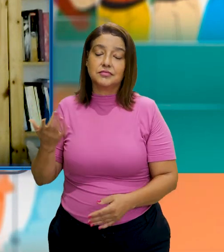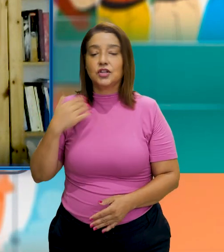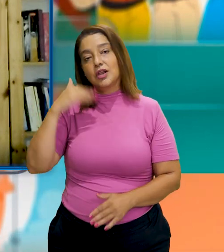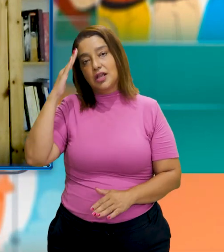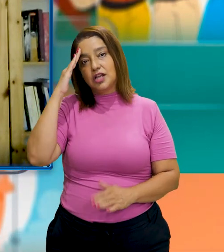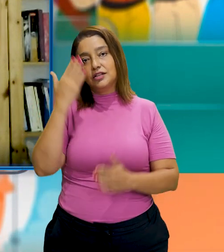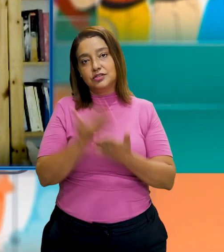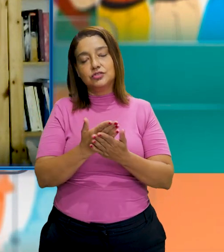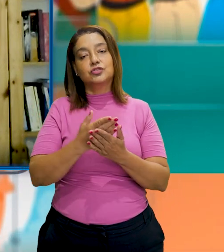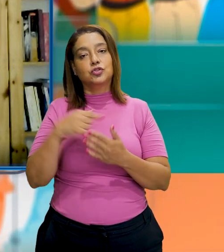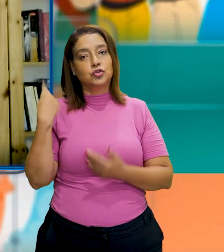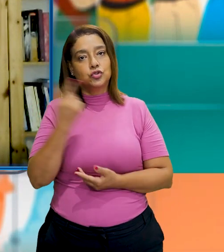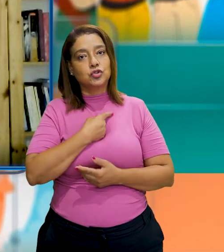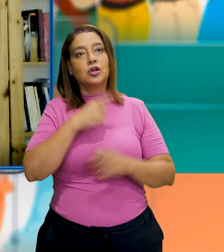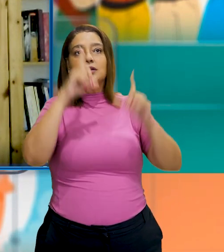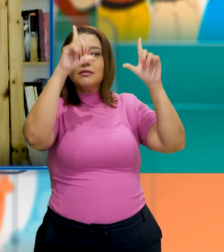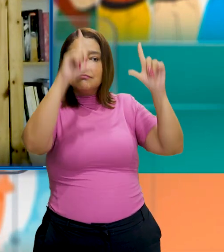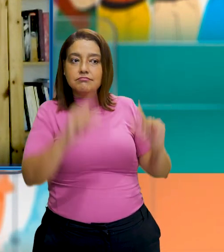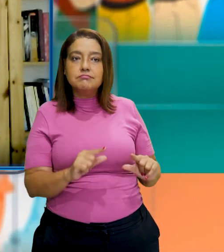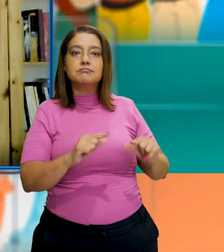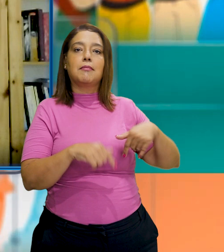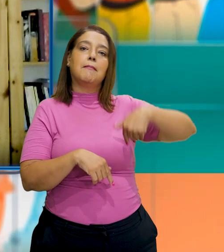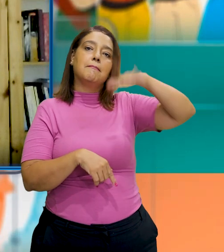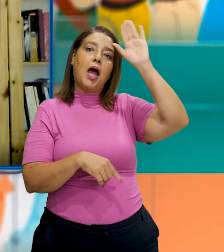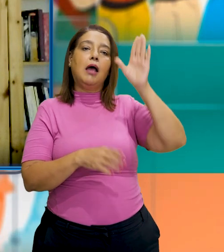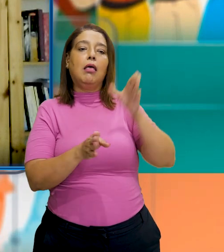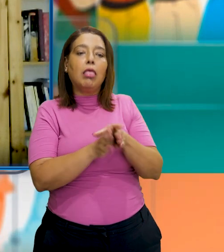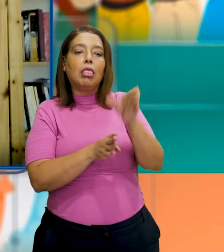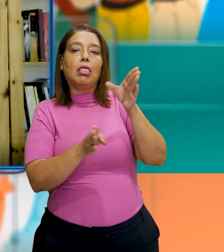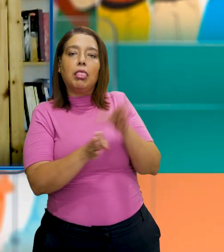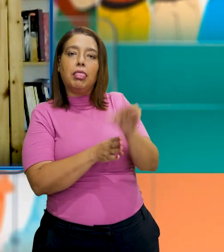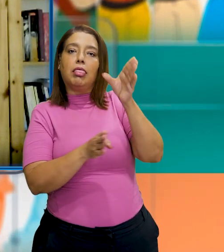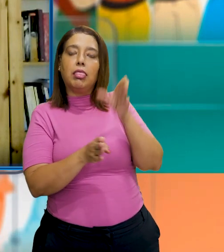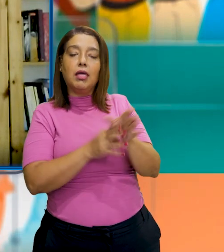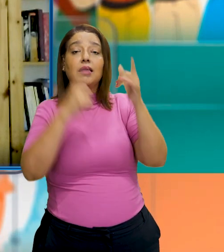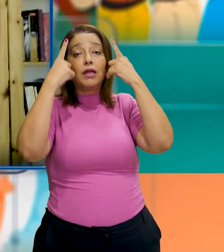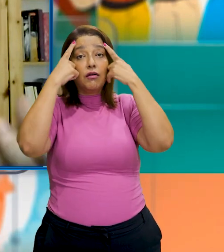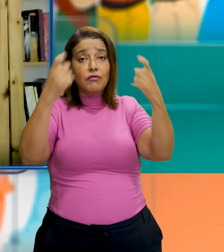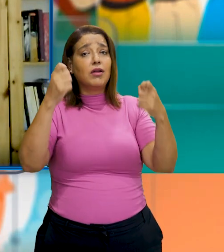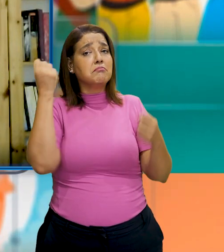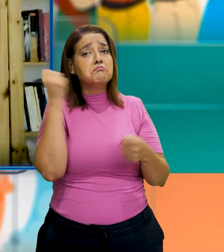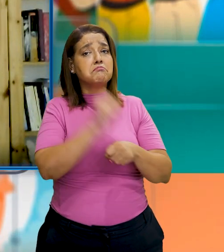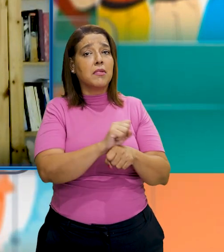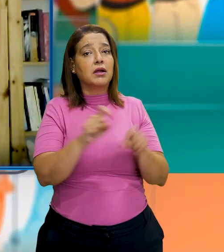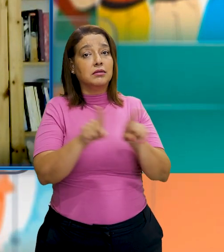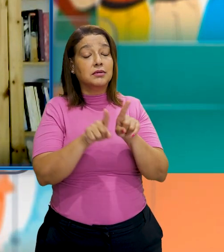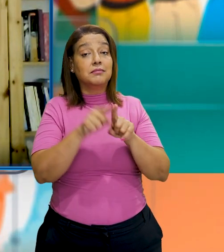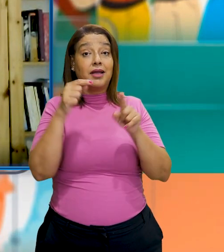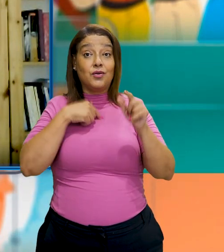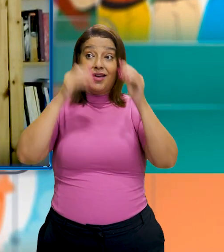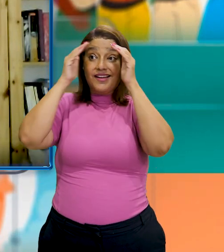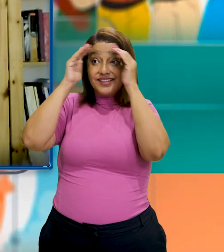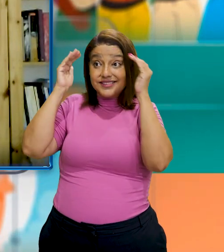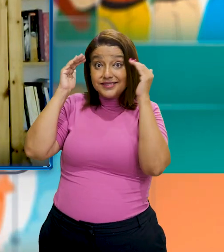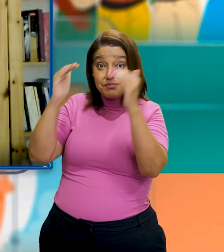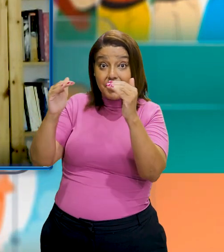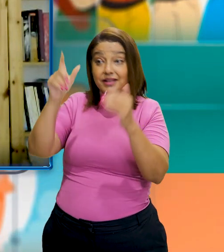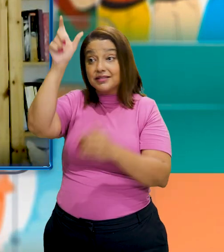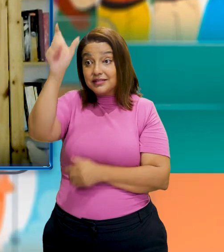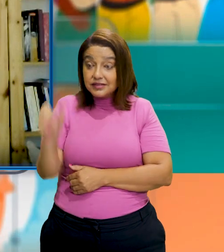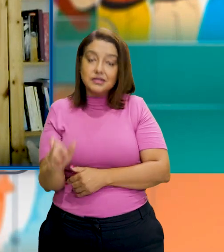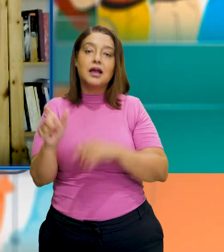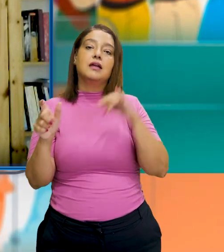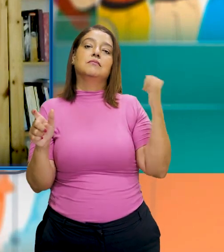que, dessa maneira, a gente consegue ser menos invasivo e menos violento, porque o respeito à individualidade, ele é